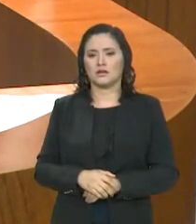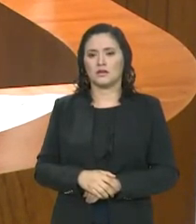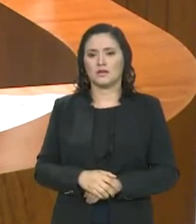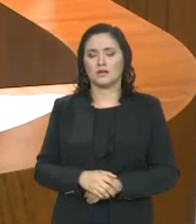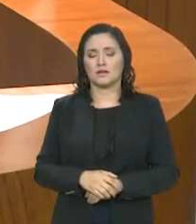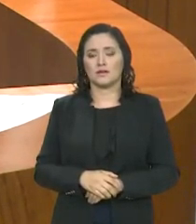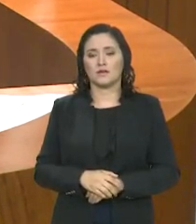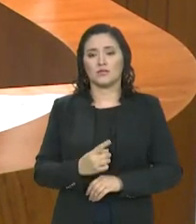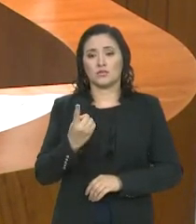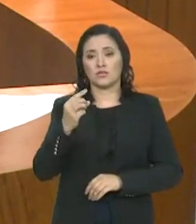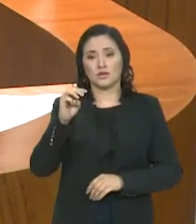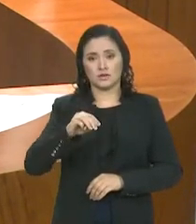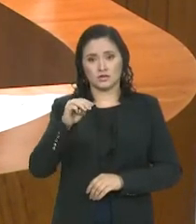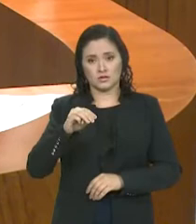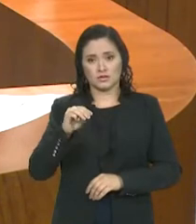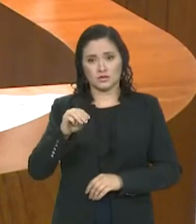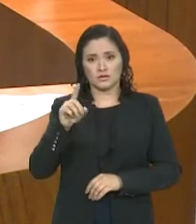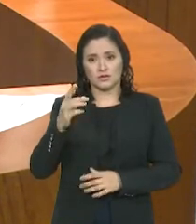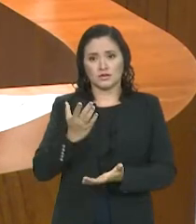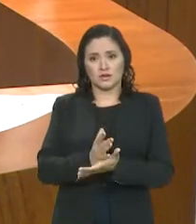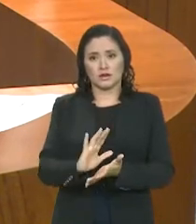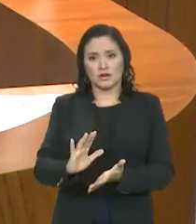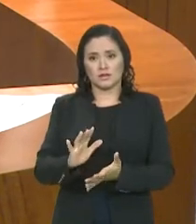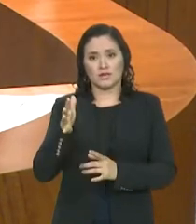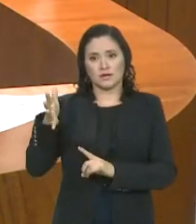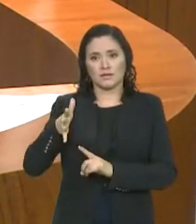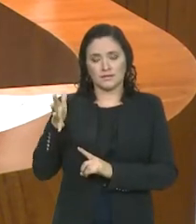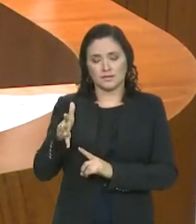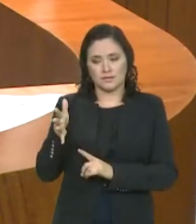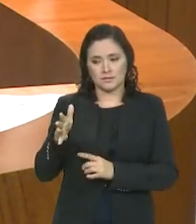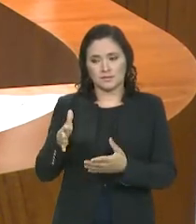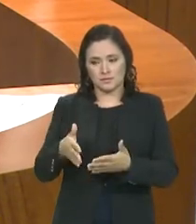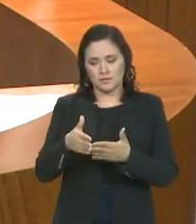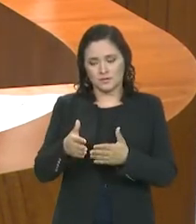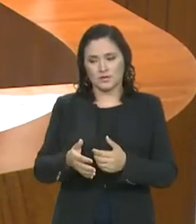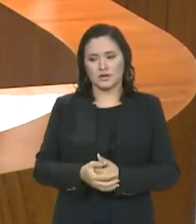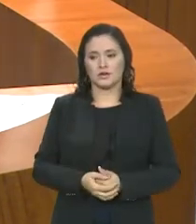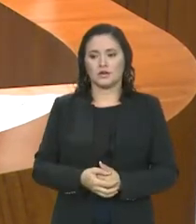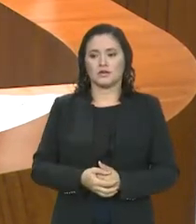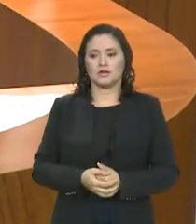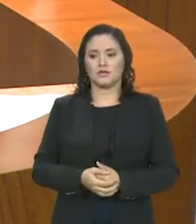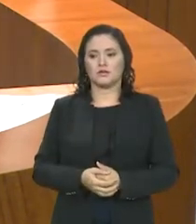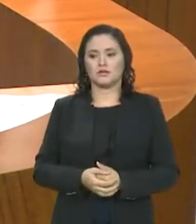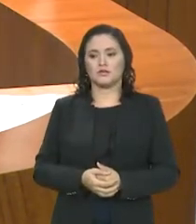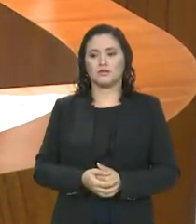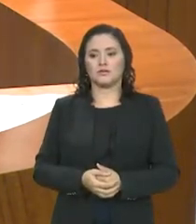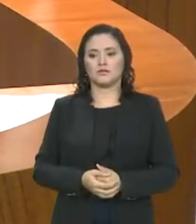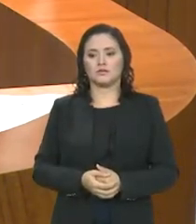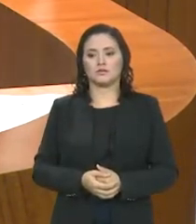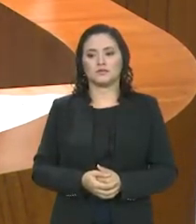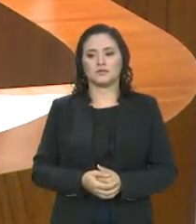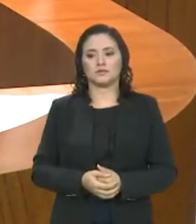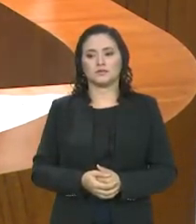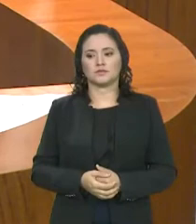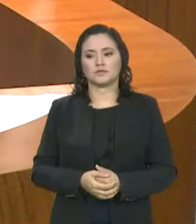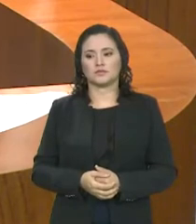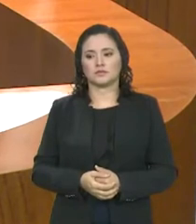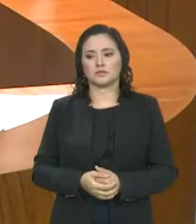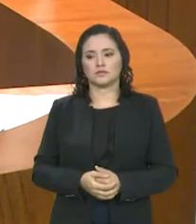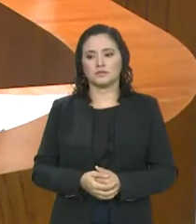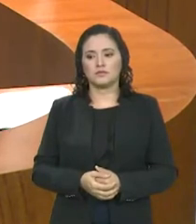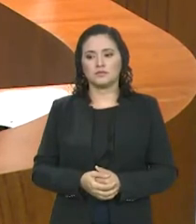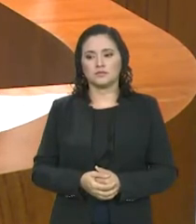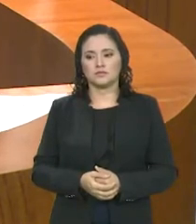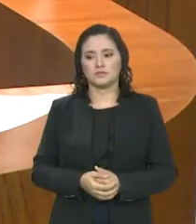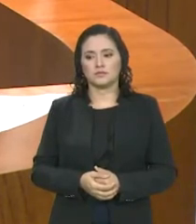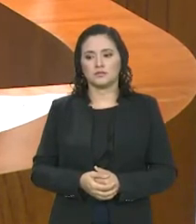Mais um minuto para o deputado Wellington do Curso concluir o seu pronunciamento. Por gentileza, deputado, seja preciso aí